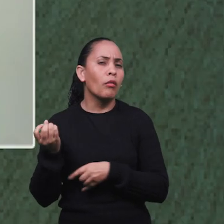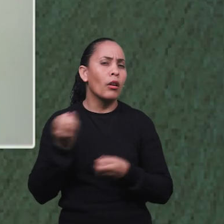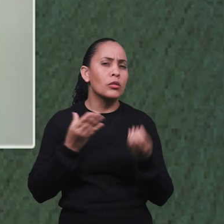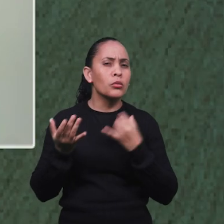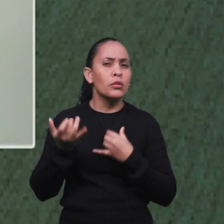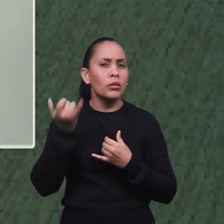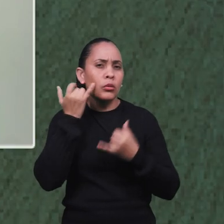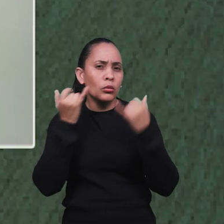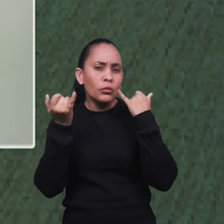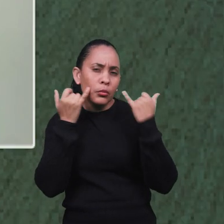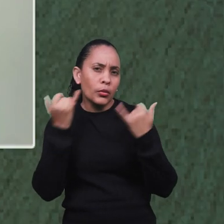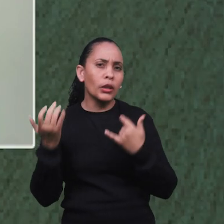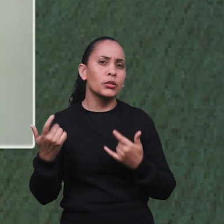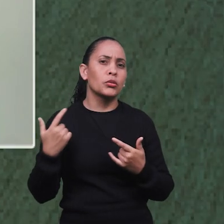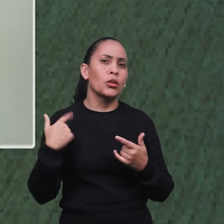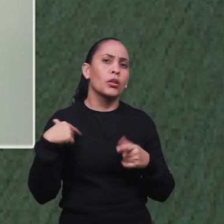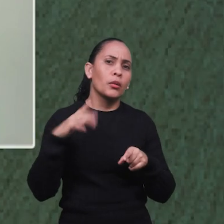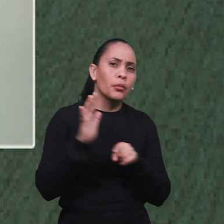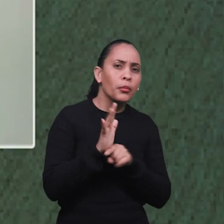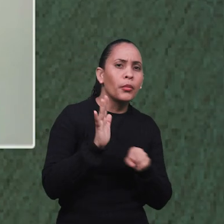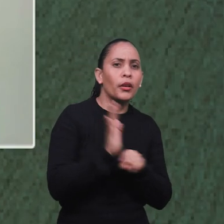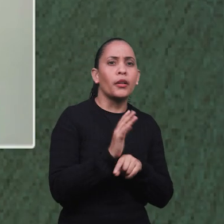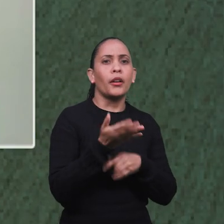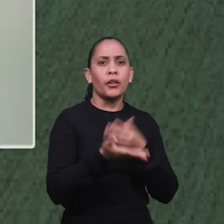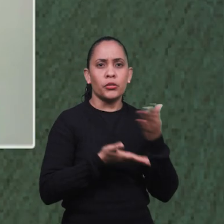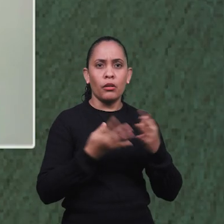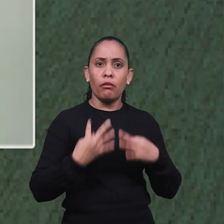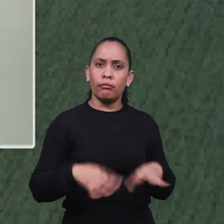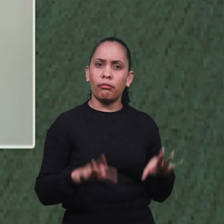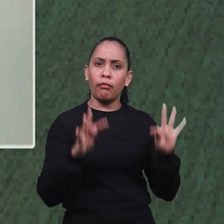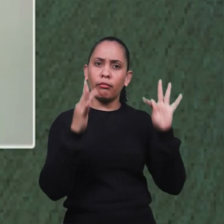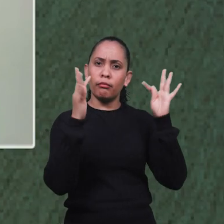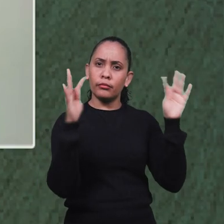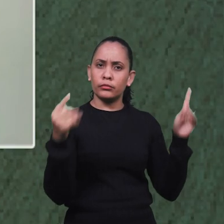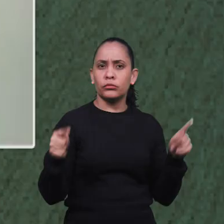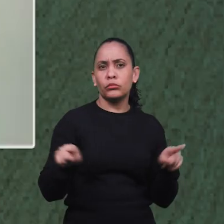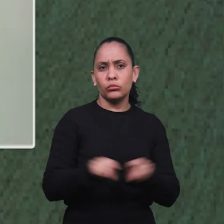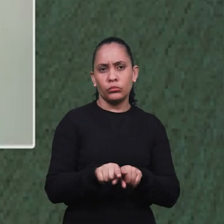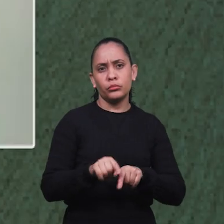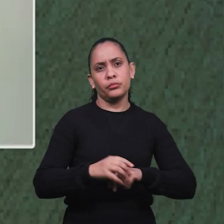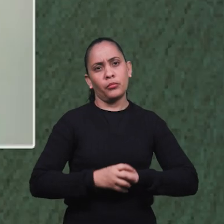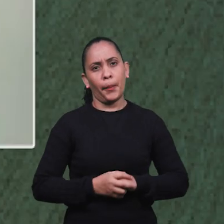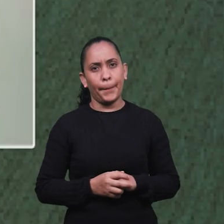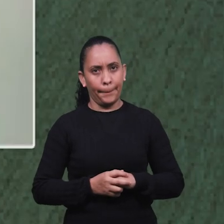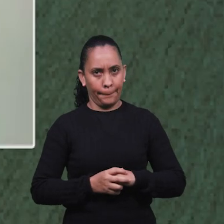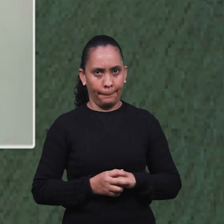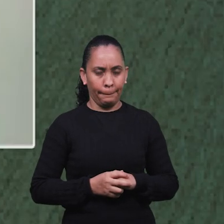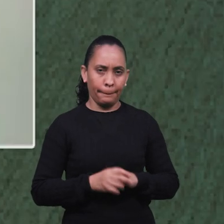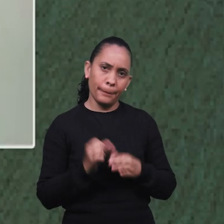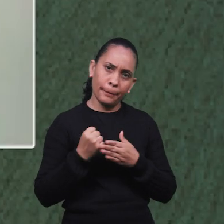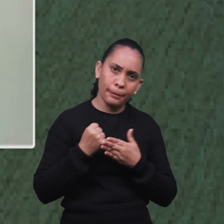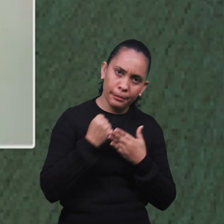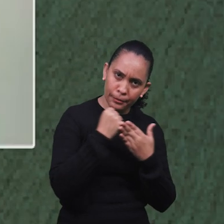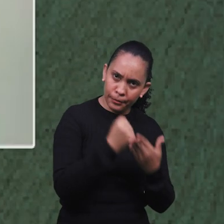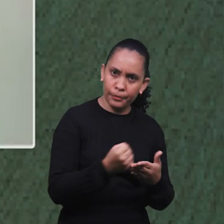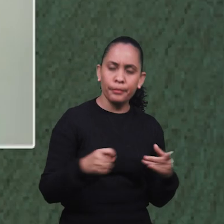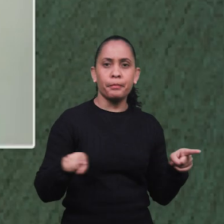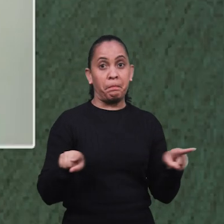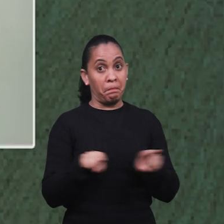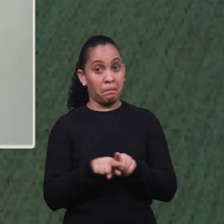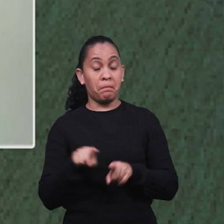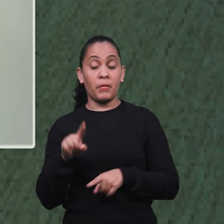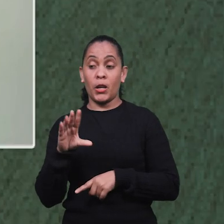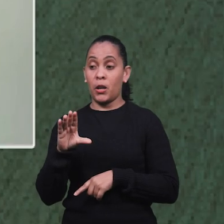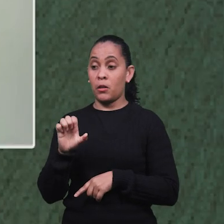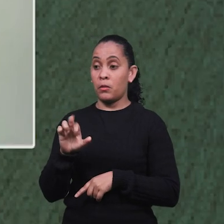trazer novas formas de produção, novas formas, novas tecnologias. Sim. E, assim, é questão